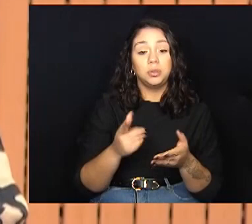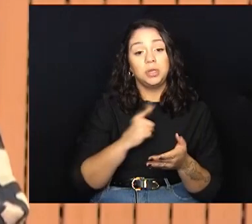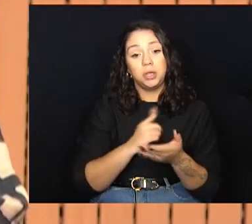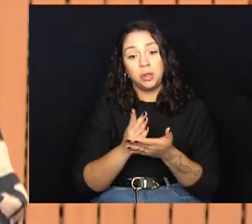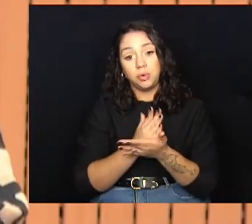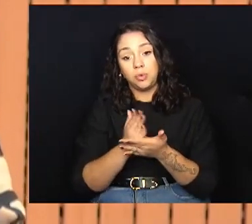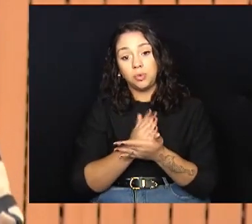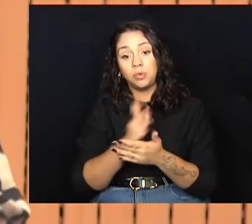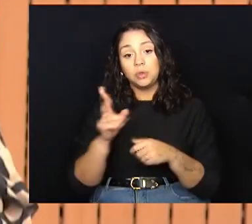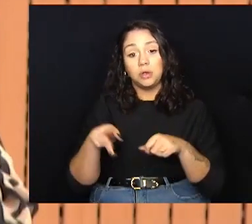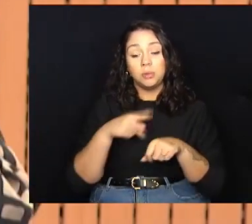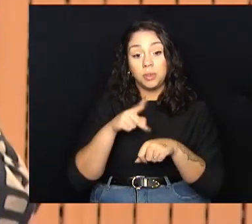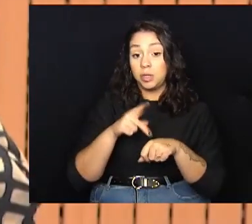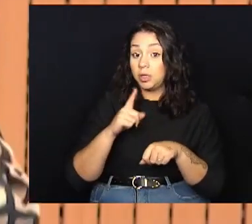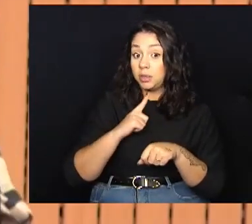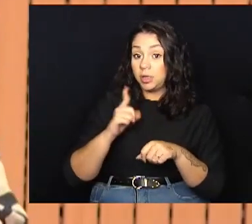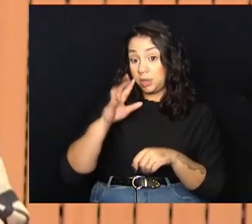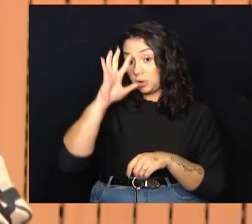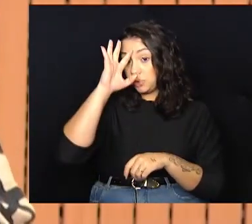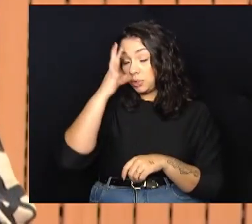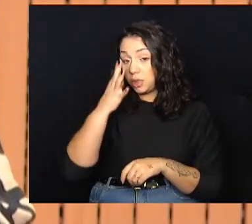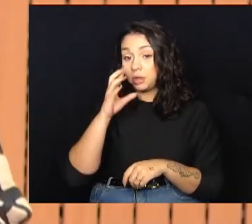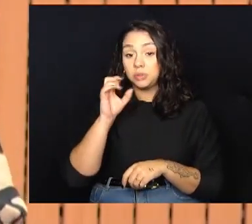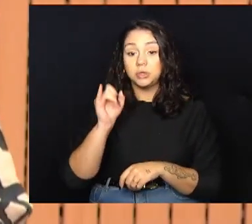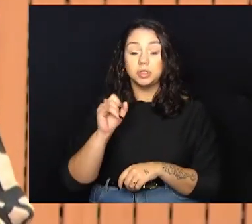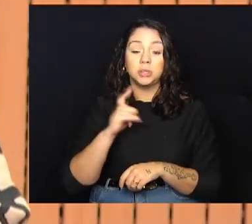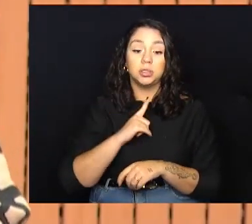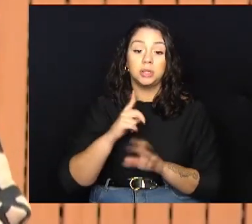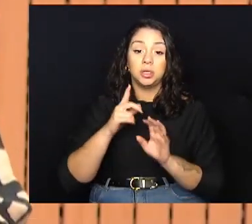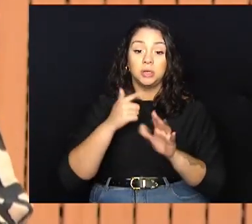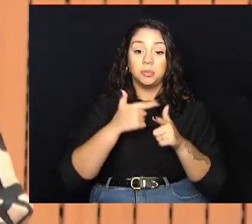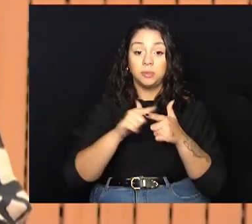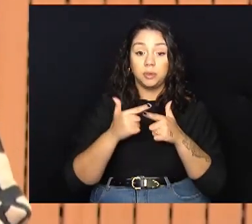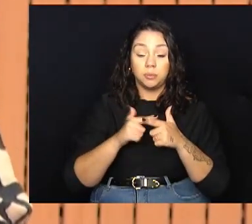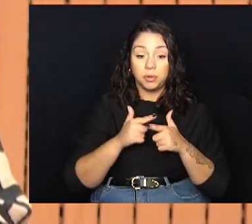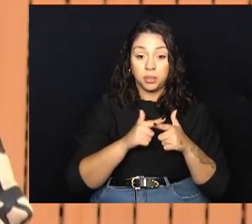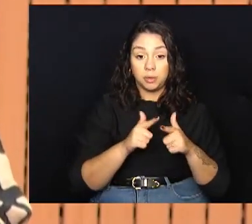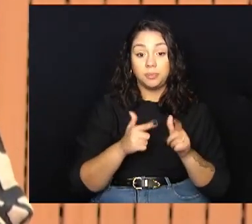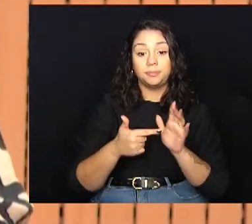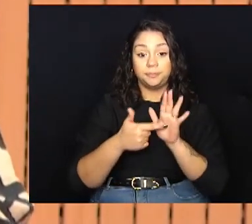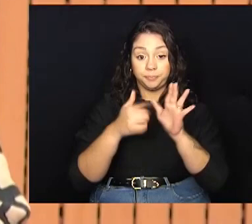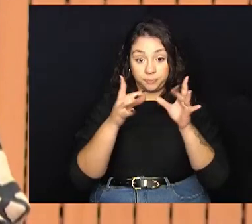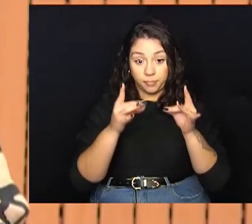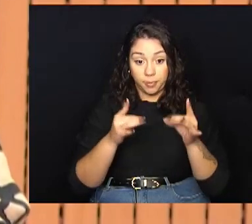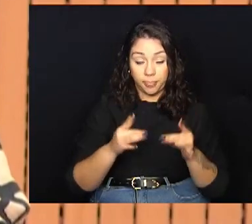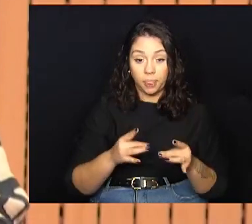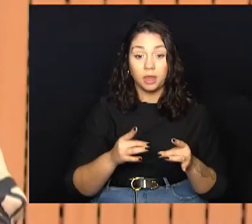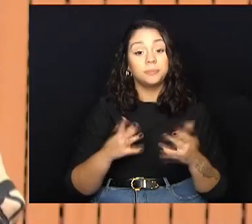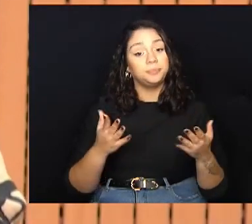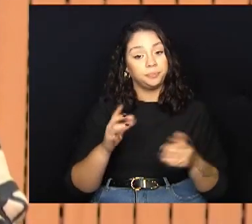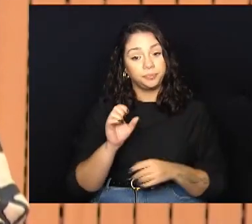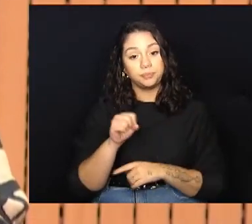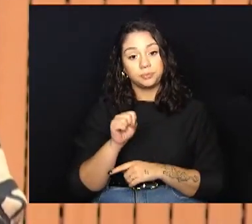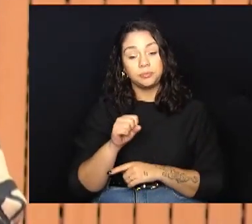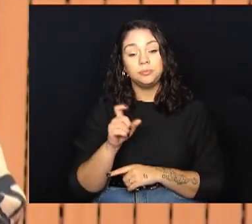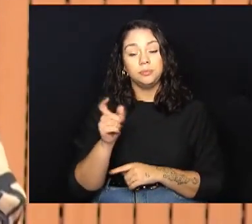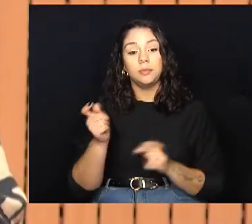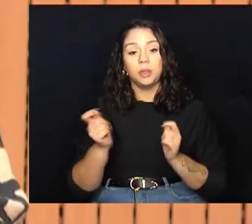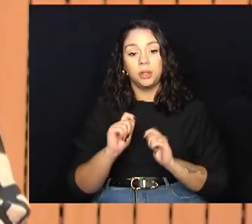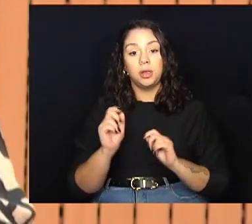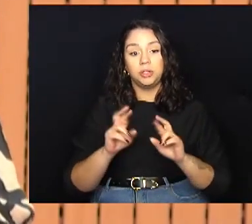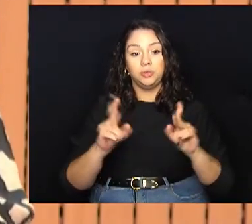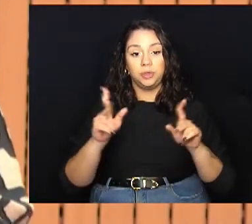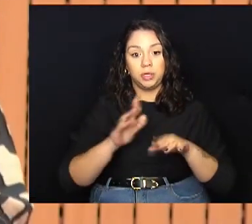que conseguem êxitos quando eles elencam problemas a serem detalhados Aí sim a gente conseguiu fazer a diferença em alguns